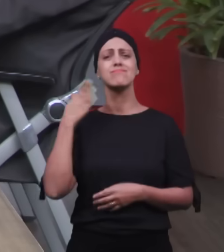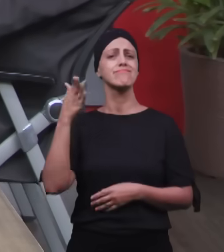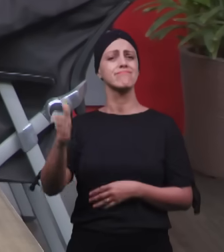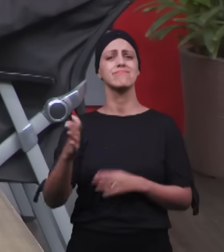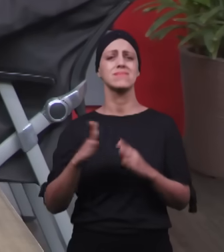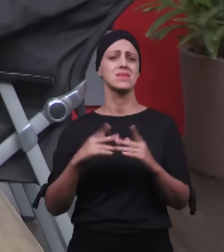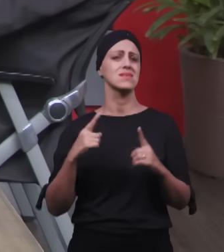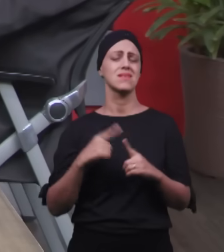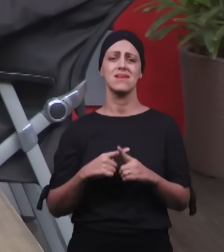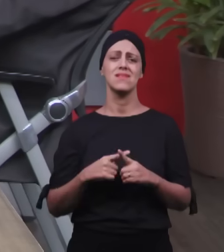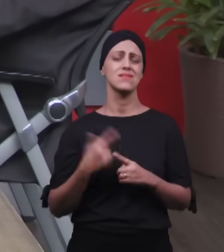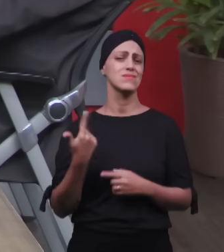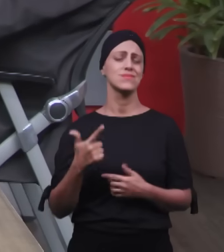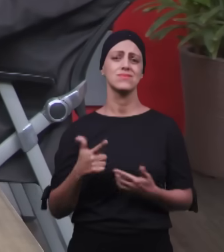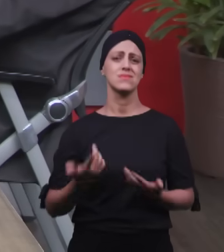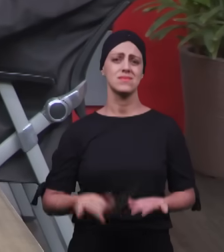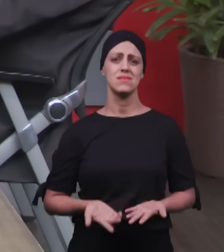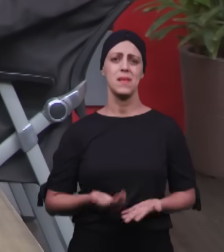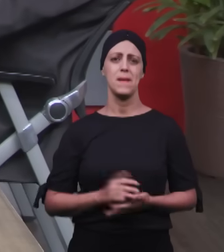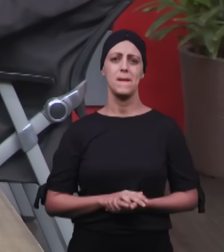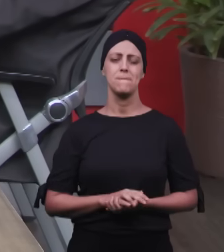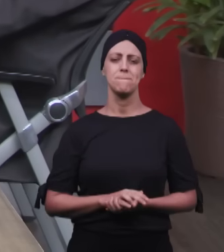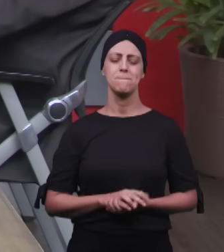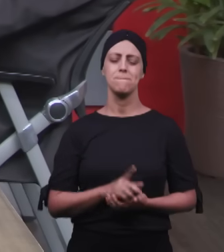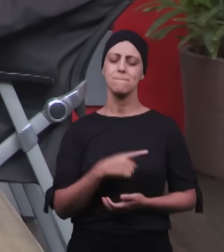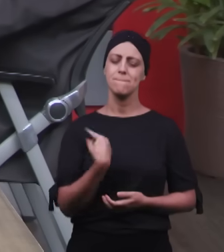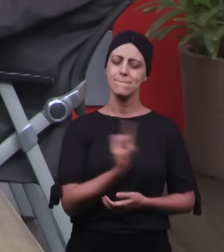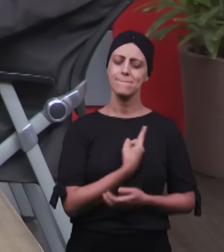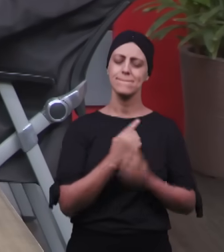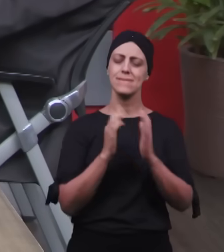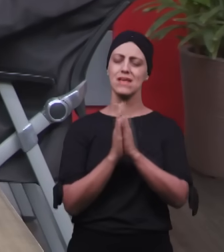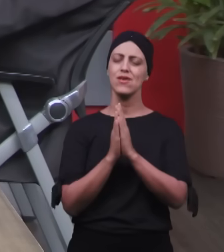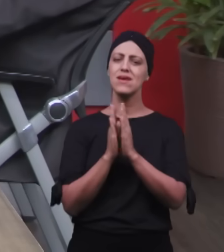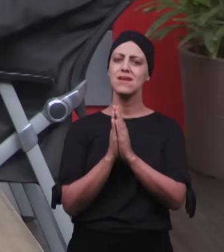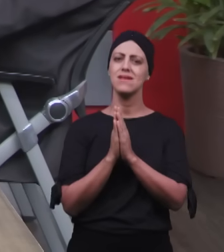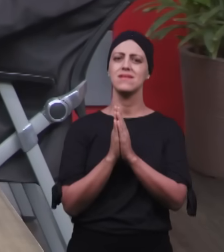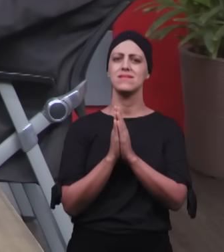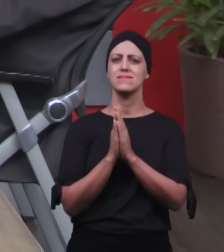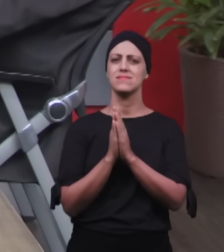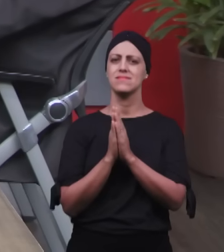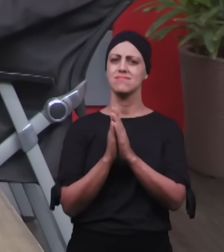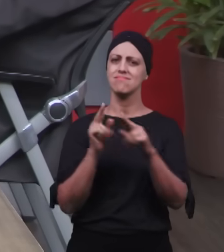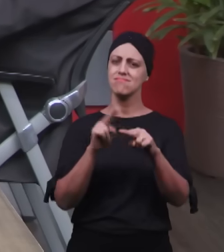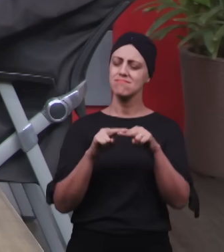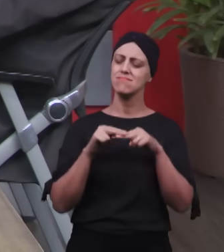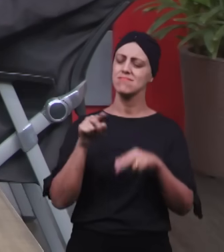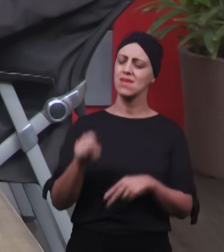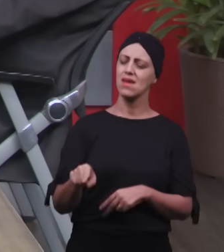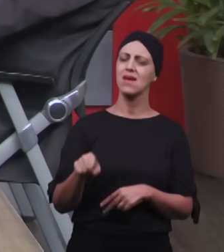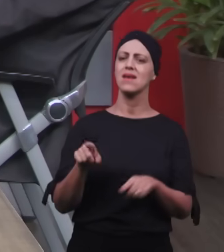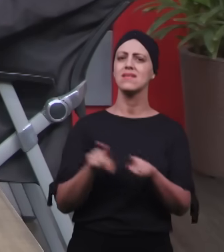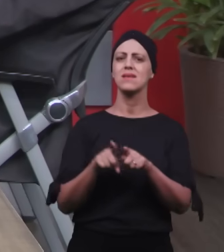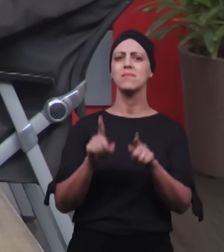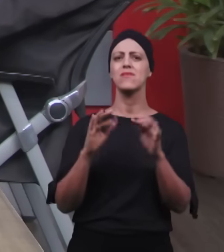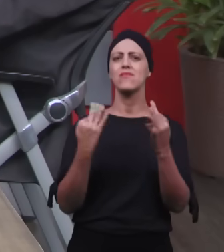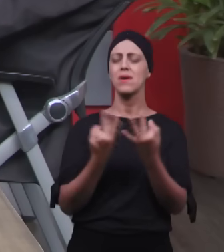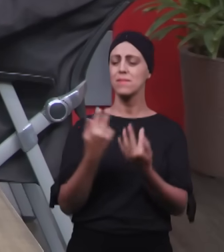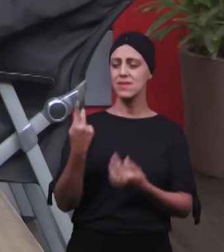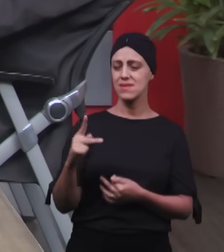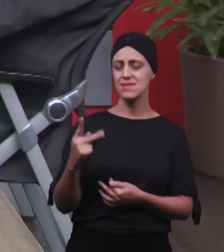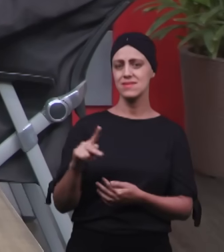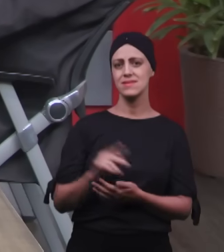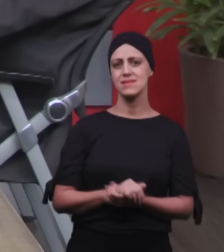estar junto com os irmãos e nós Oramos né por essa por essa criança Oramos pela família